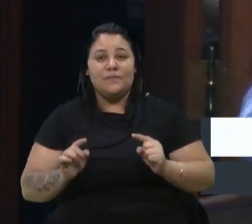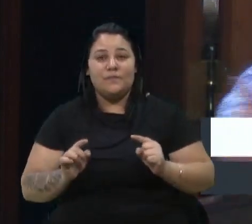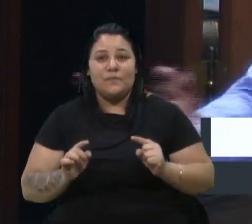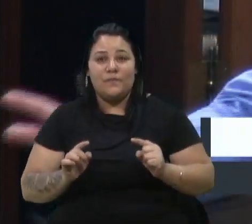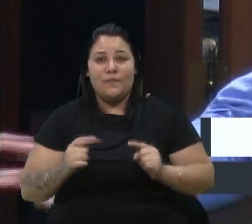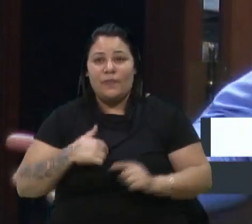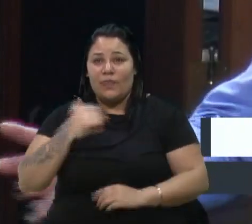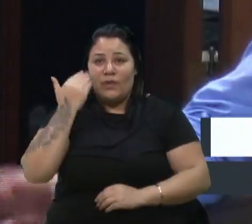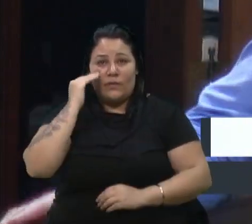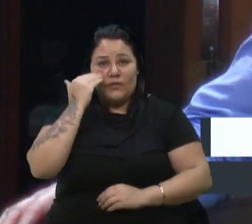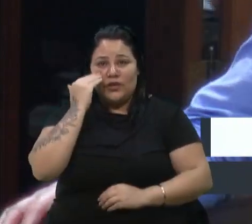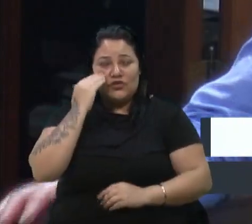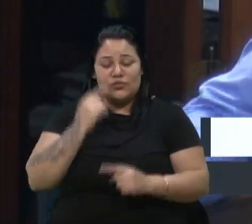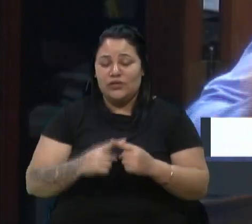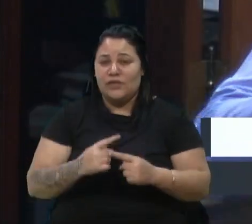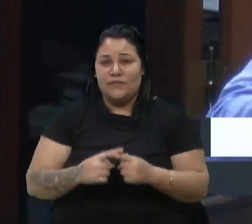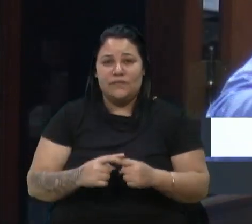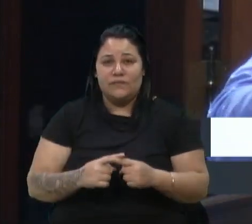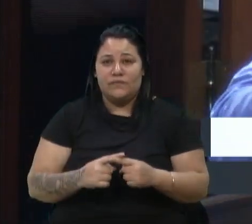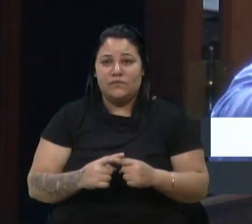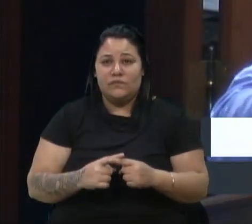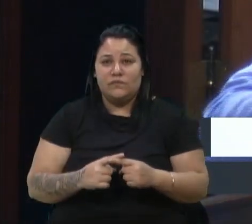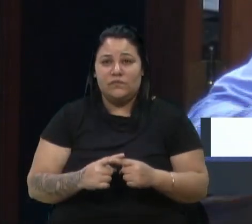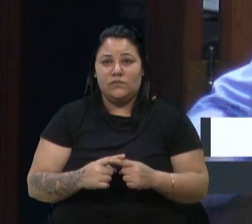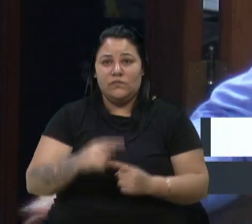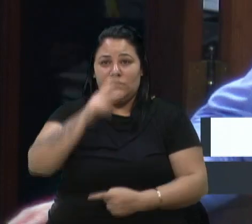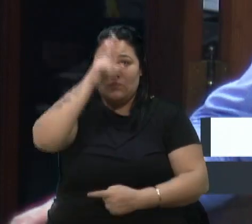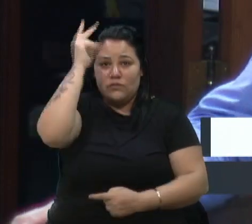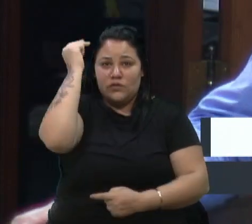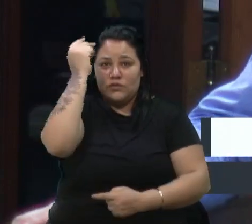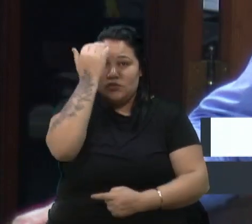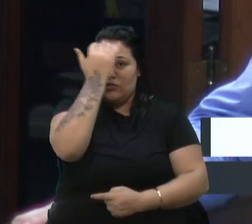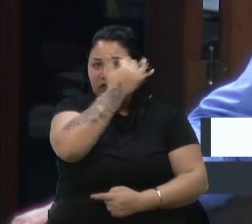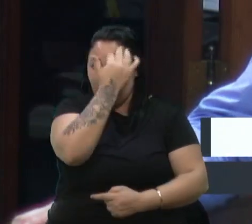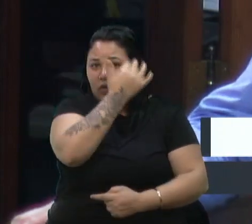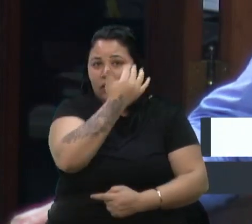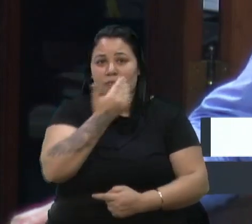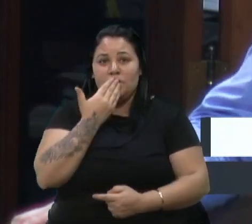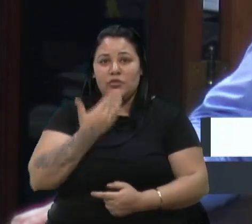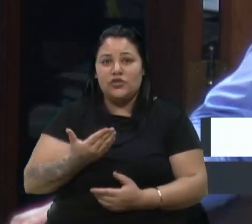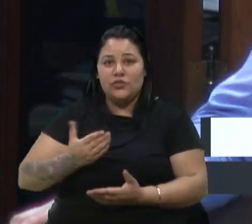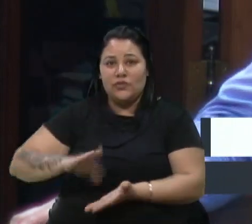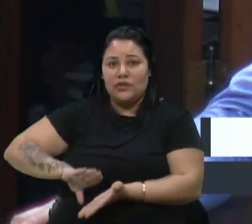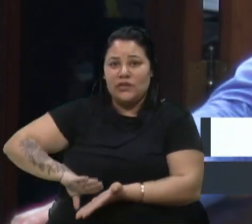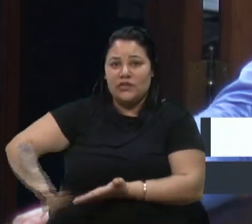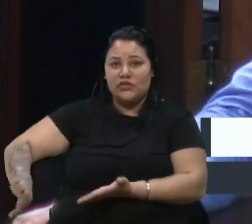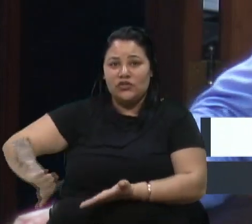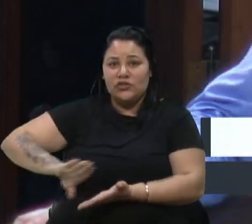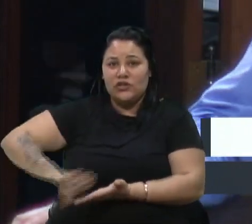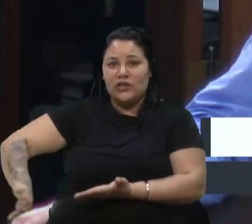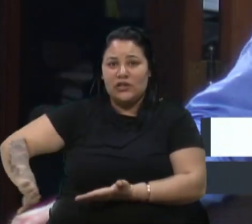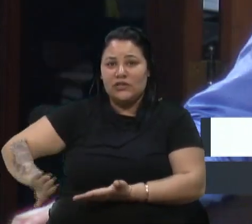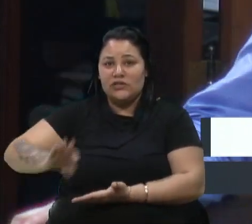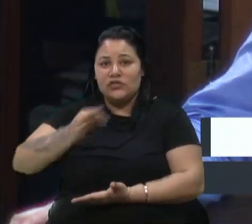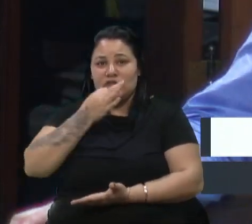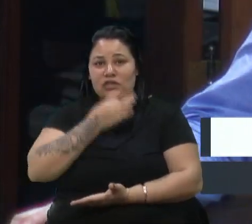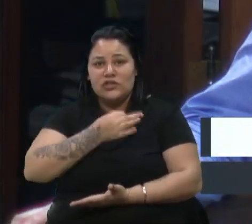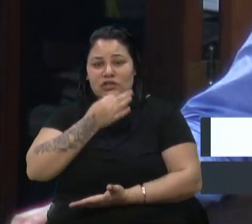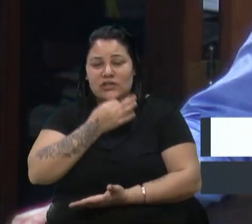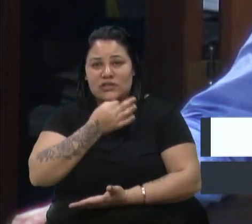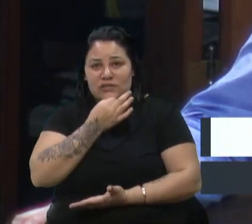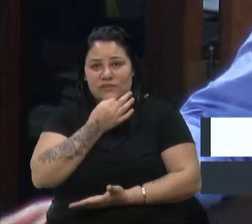eu não entendi o porquê o prefeito Adiló pediu a retirada de Caxias do Sul dentre as